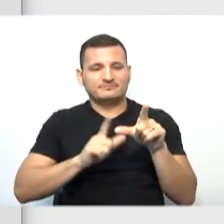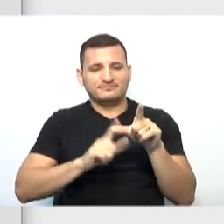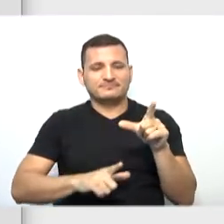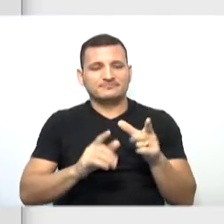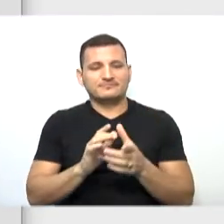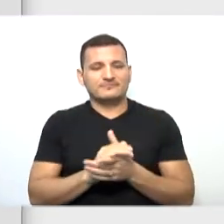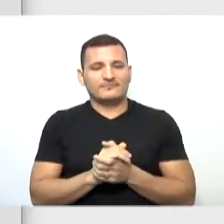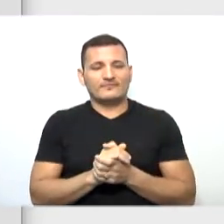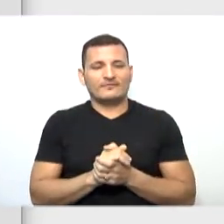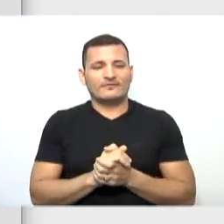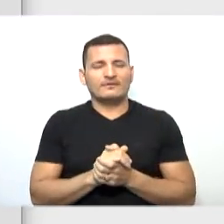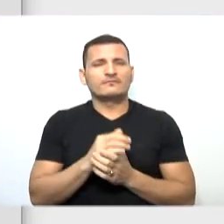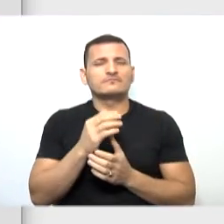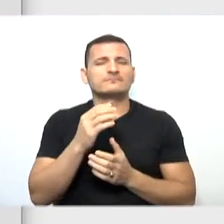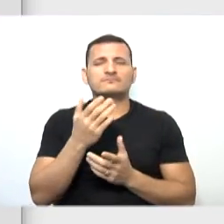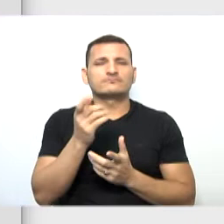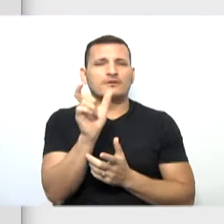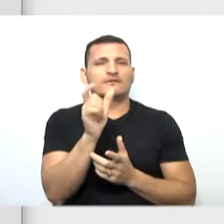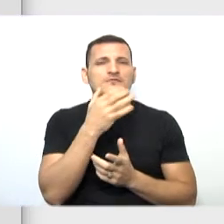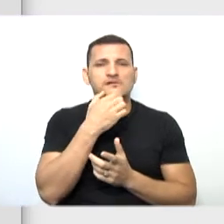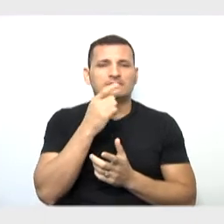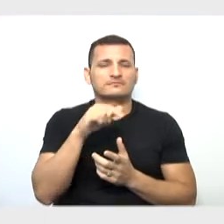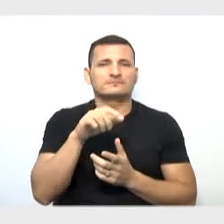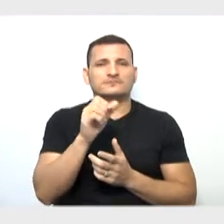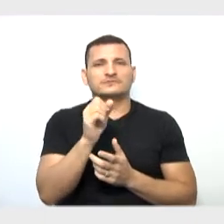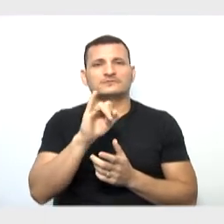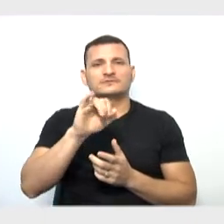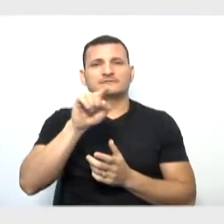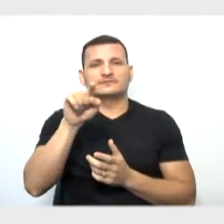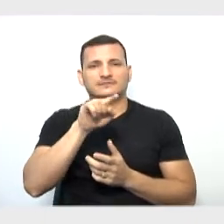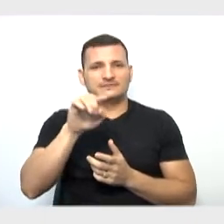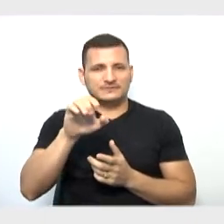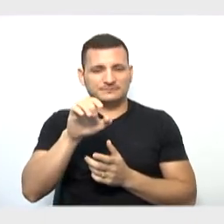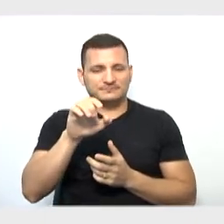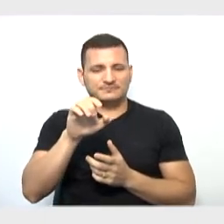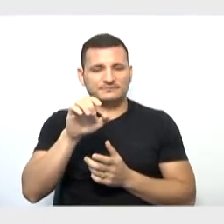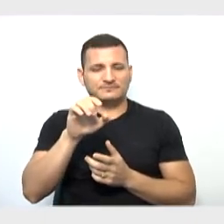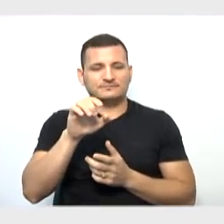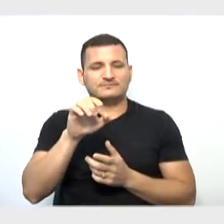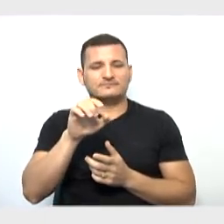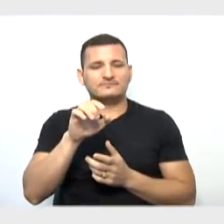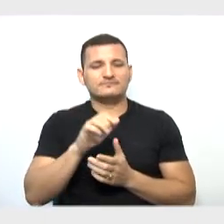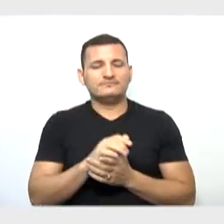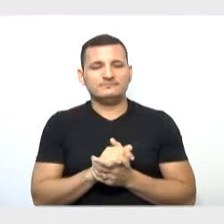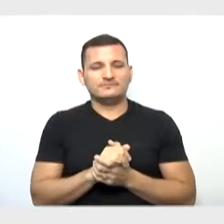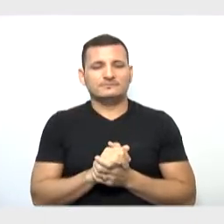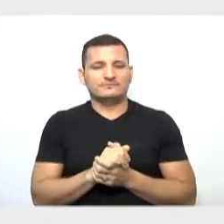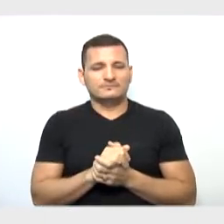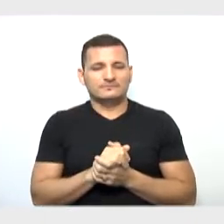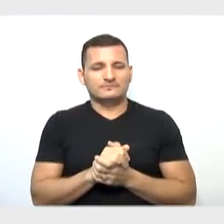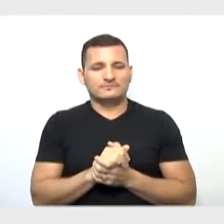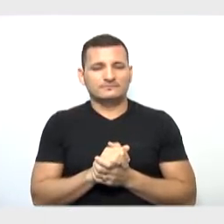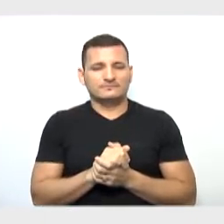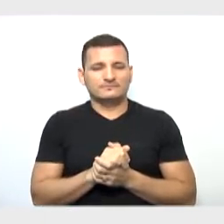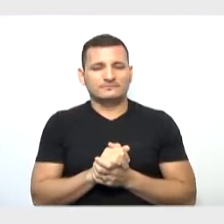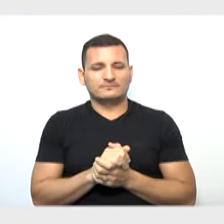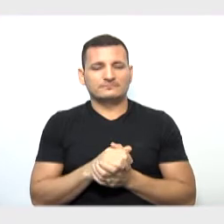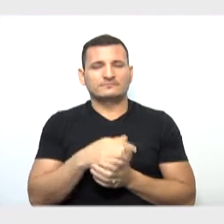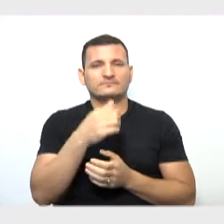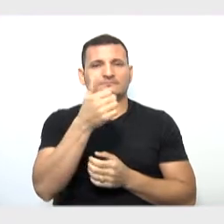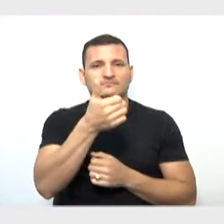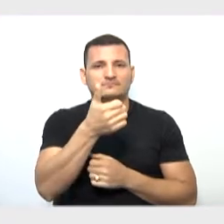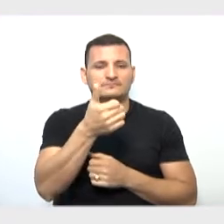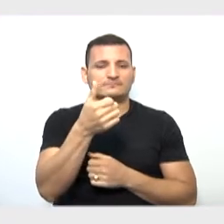Como é tamanho em inglês? Size. Font size, tamanho da fonte. Vai ser o